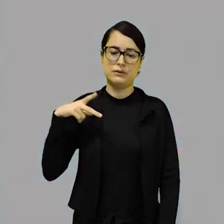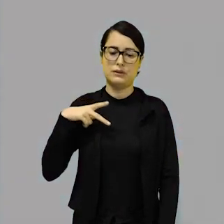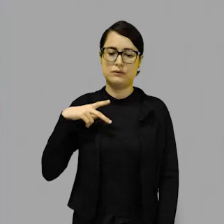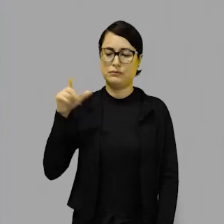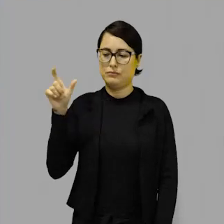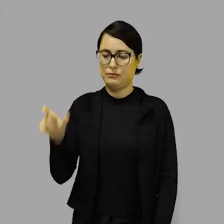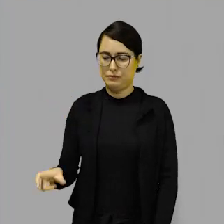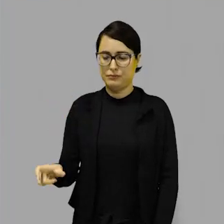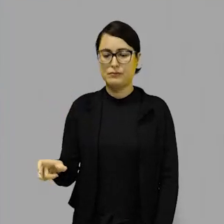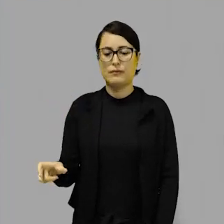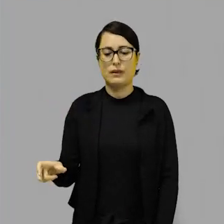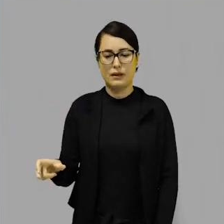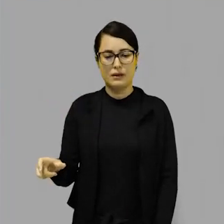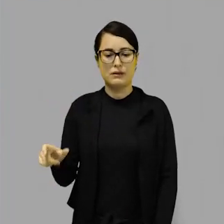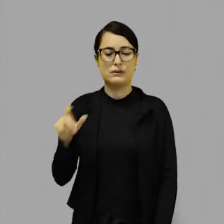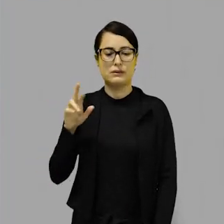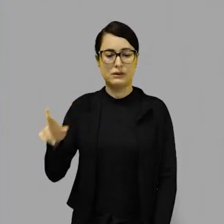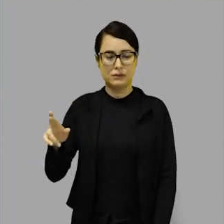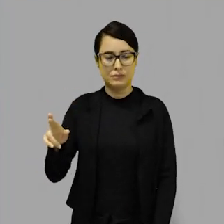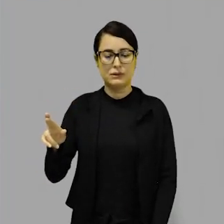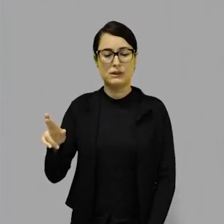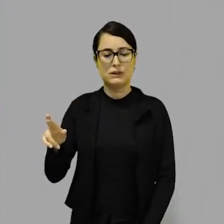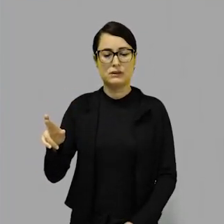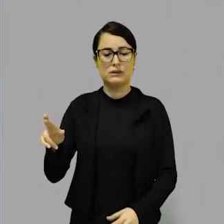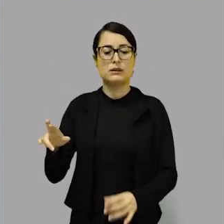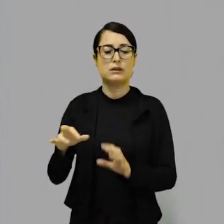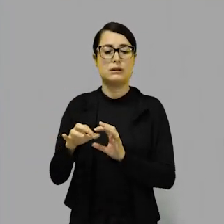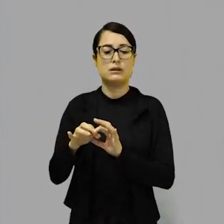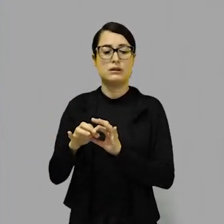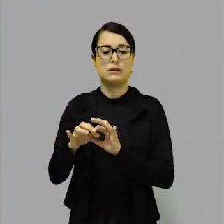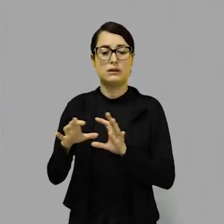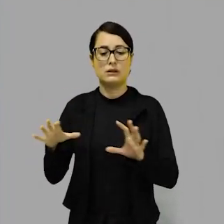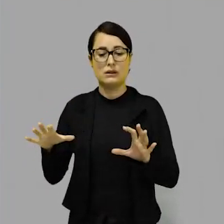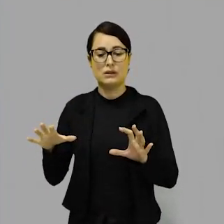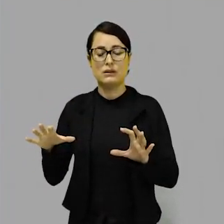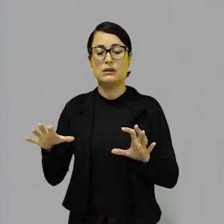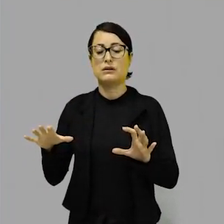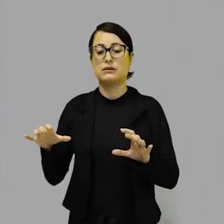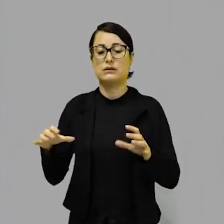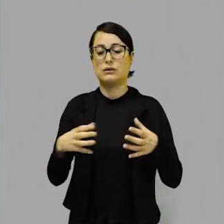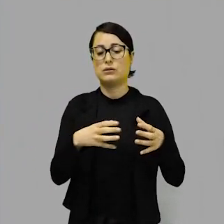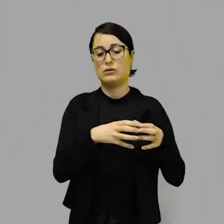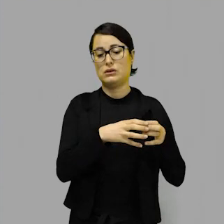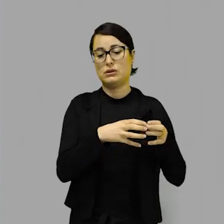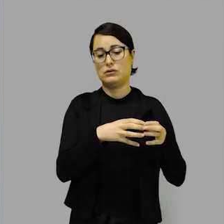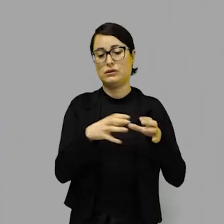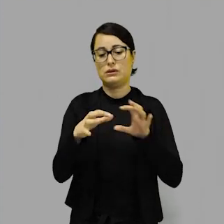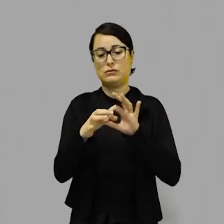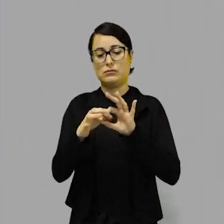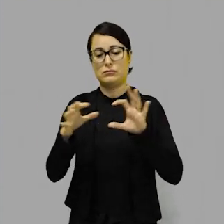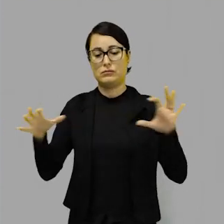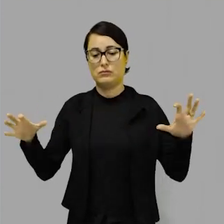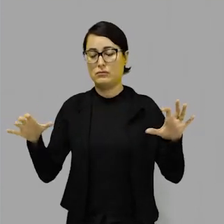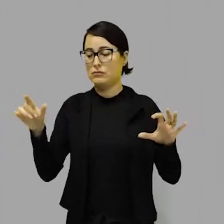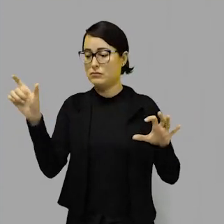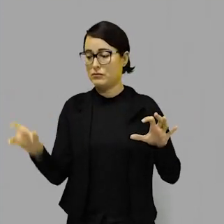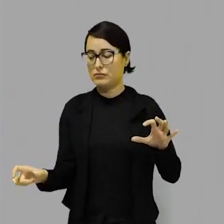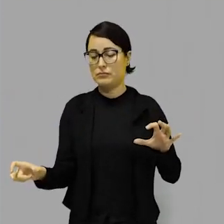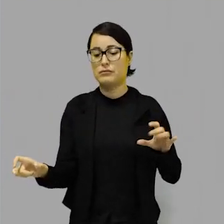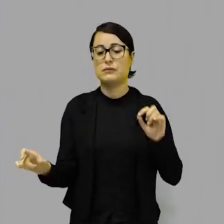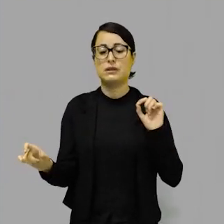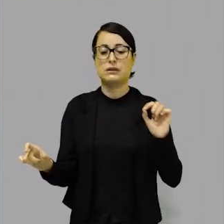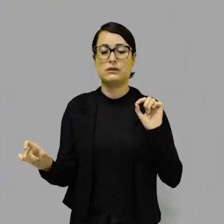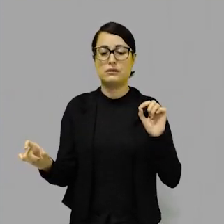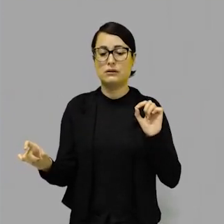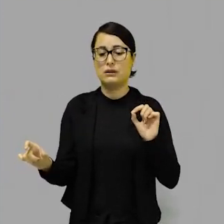pessoal, que resulta na perda de conexão dos indivíduos com essa coletividade. Então é tipo assim, para viver em sociedade, a